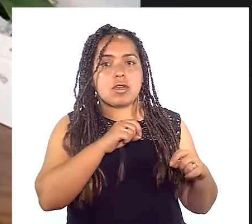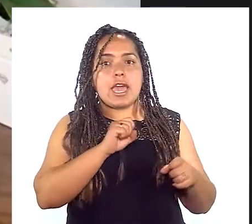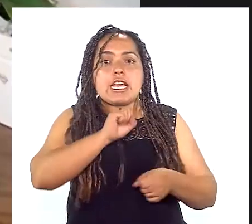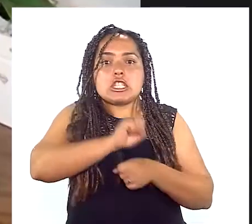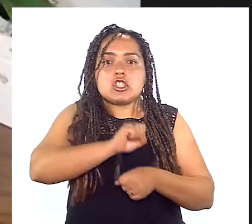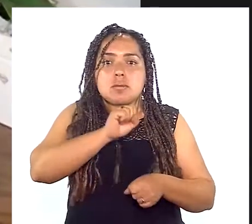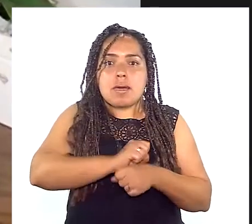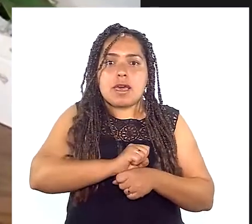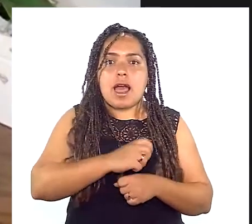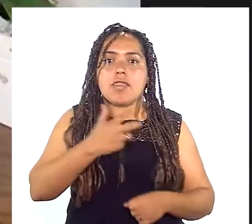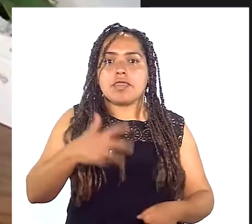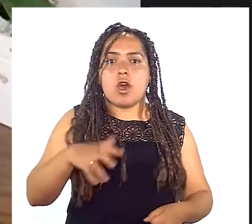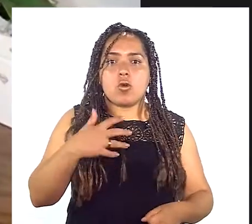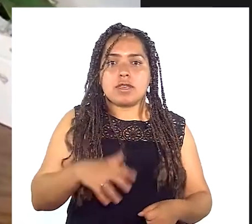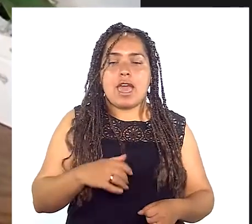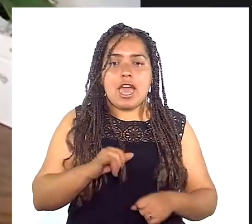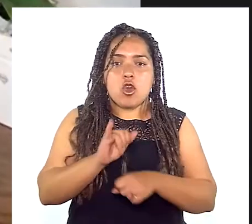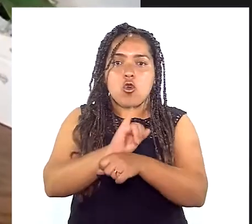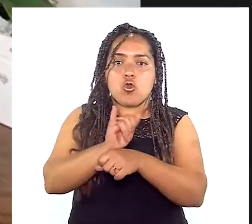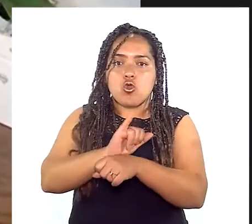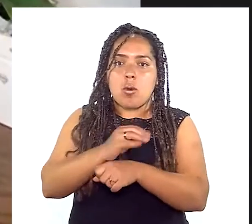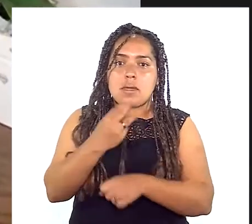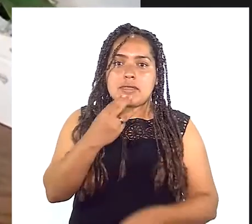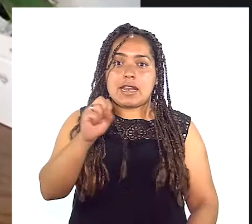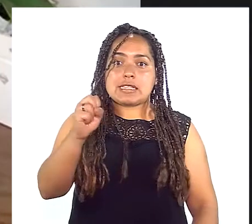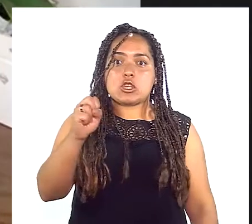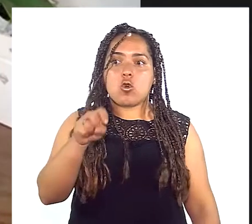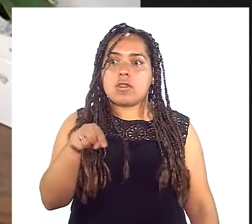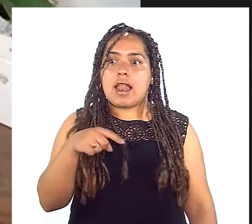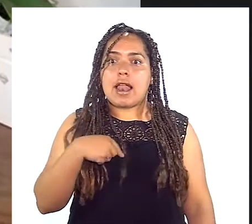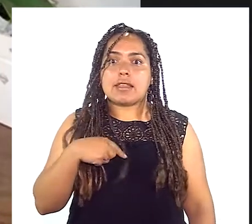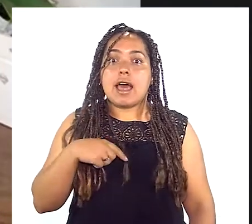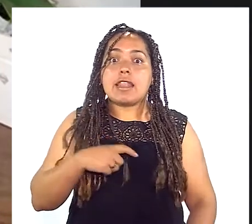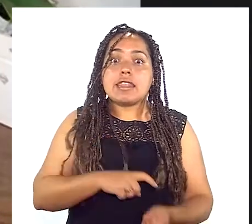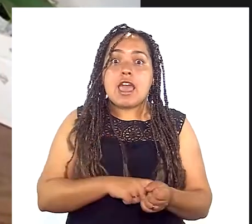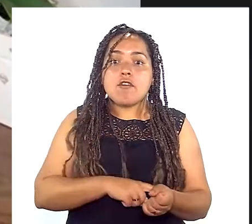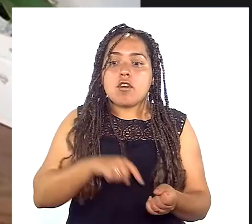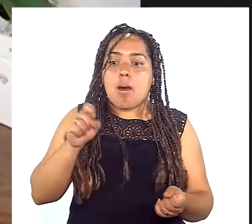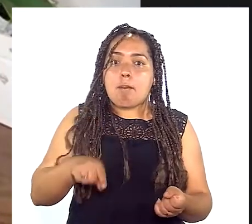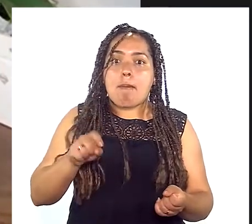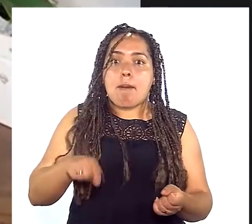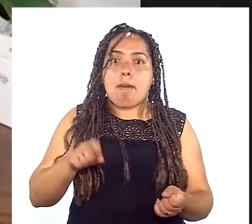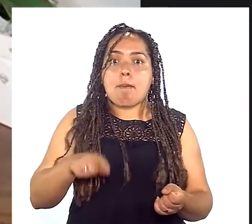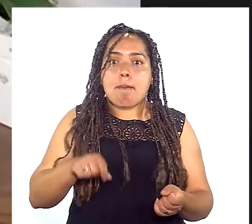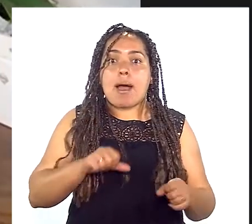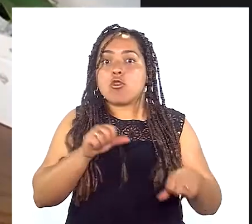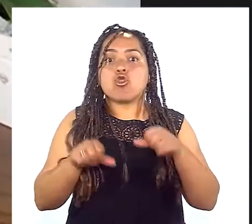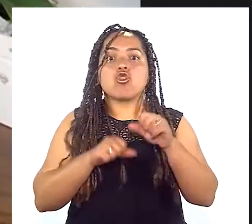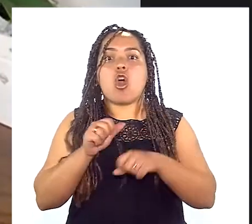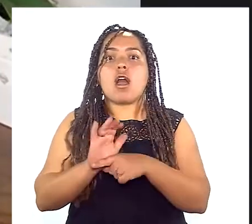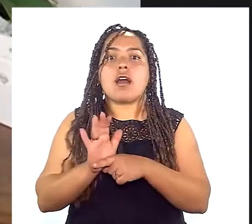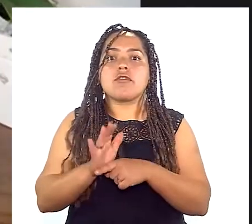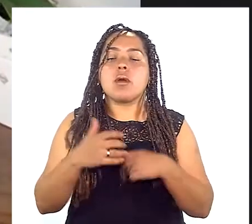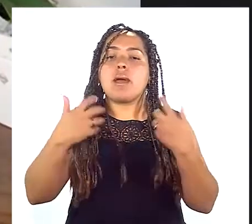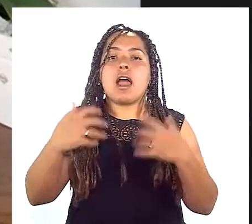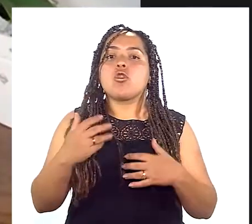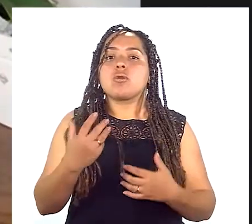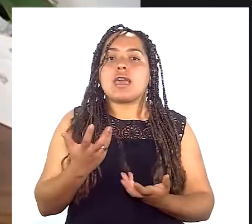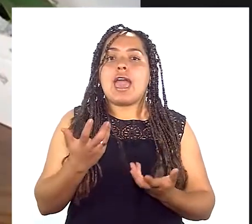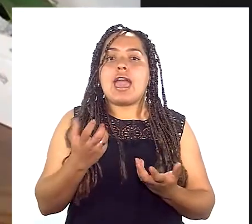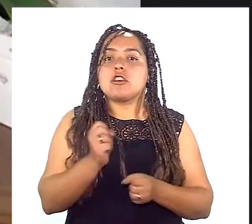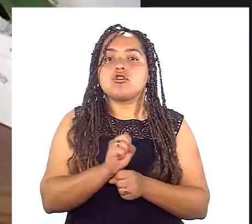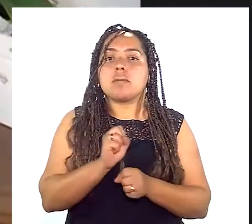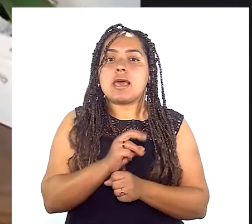geração, elas não têm muito tempo de esperar, né? Eu brinco que a propaganda do YouTube dura 3 segundos, a criança já está lá com o dedinho trocando o filme. Ela não